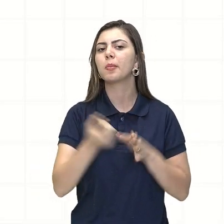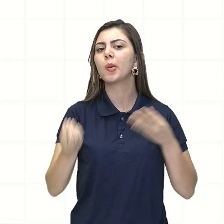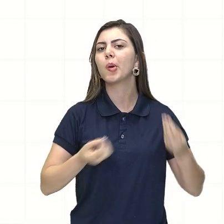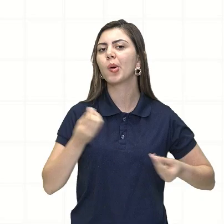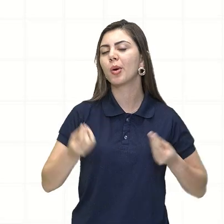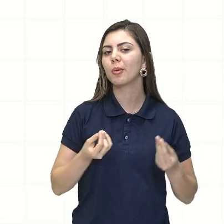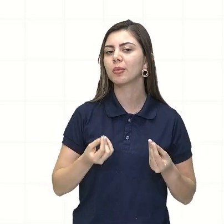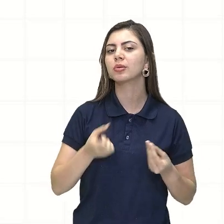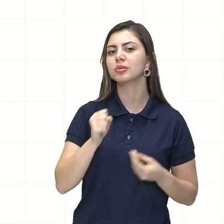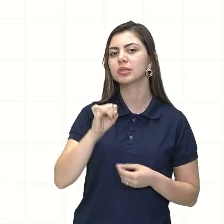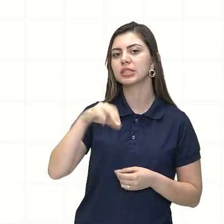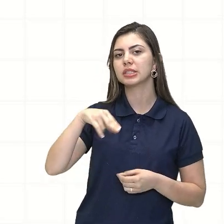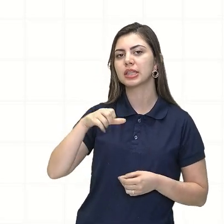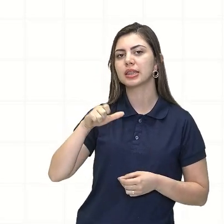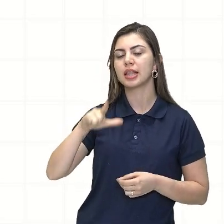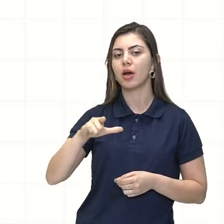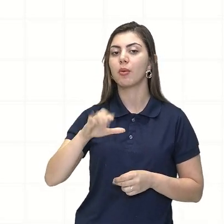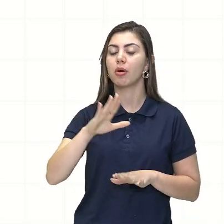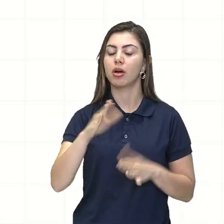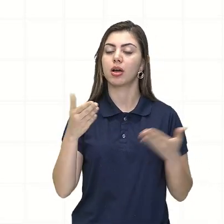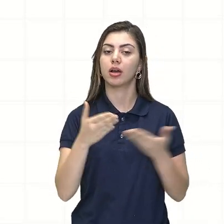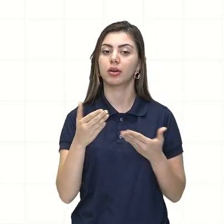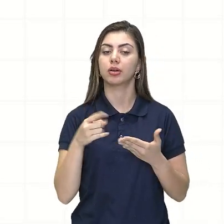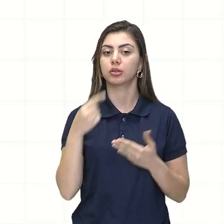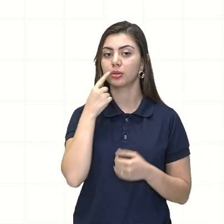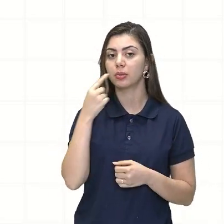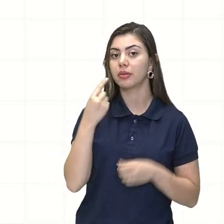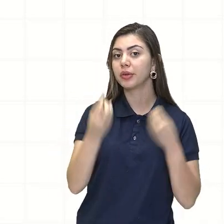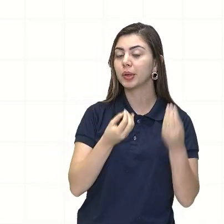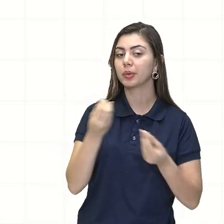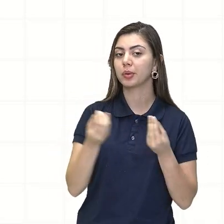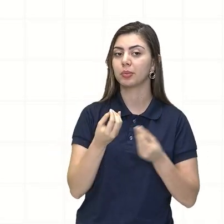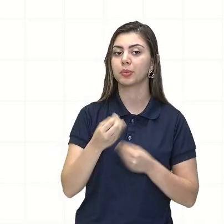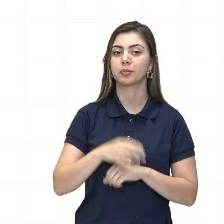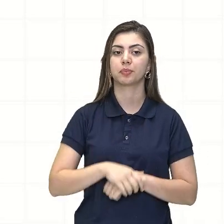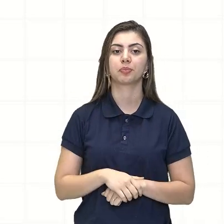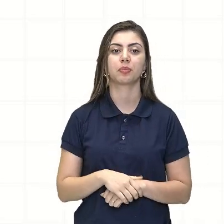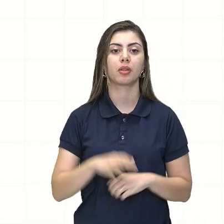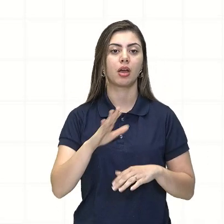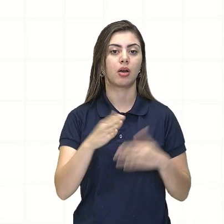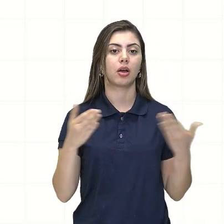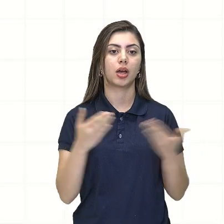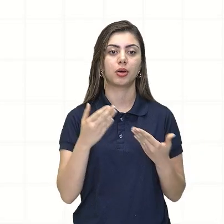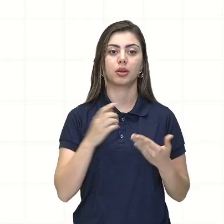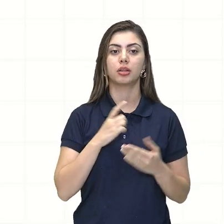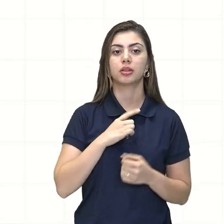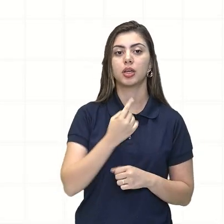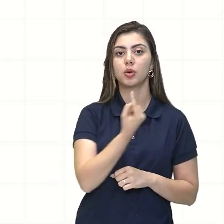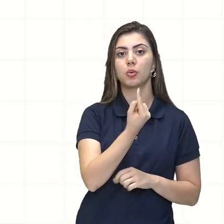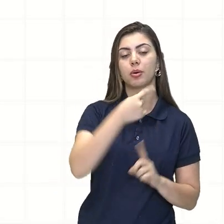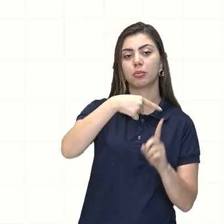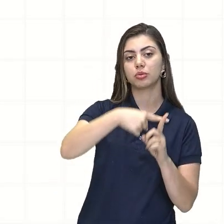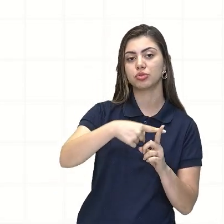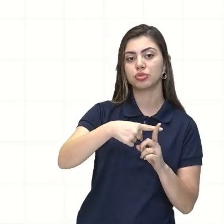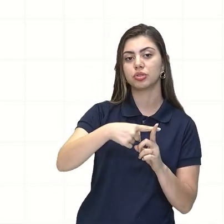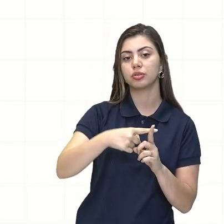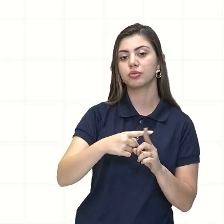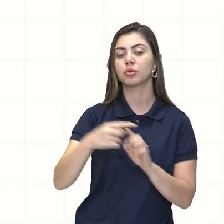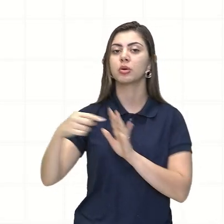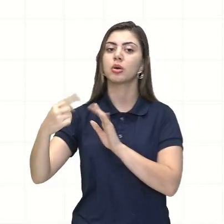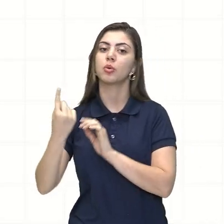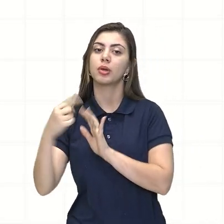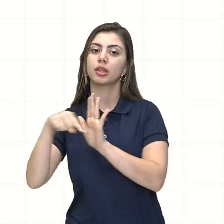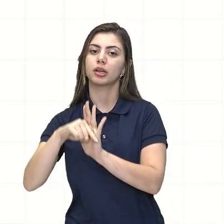jogo de sinal e vamos direto para o resultado. Pegando os sinais dos meus números. Um é mais, o outro é